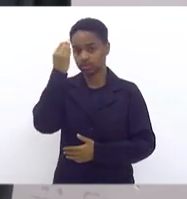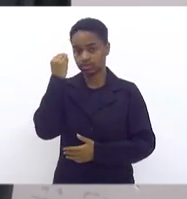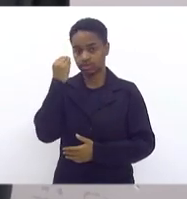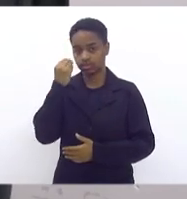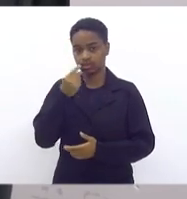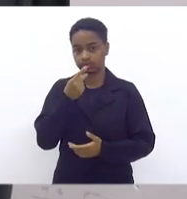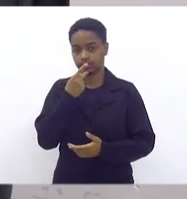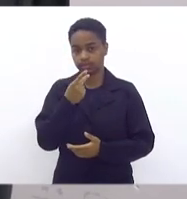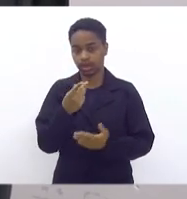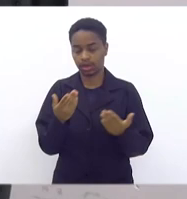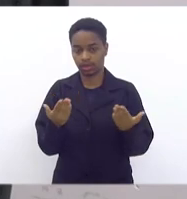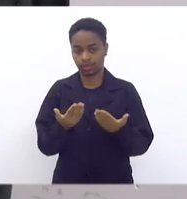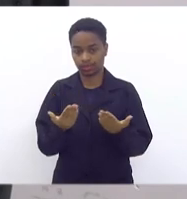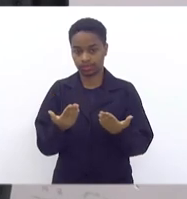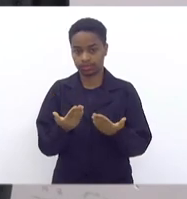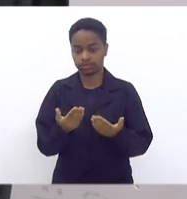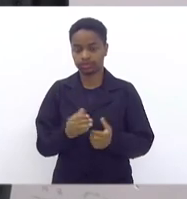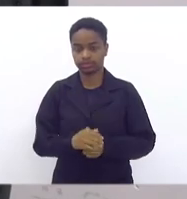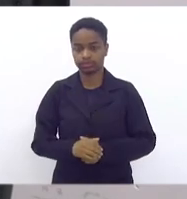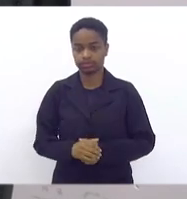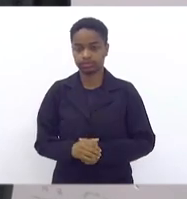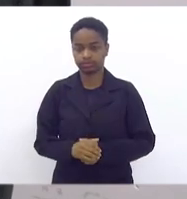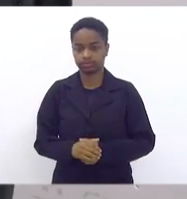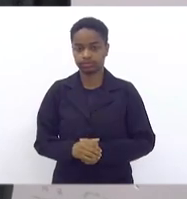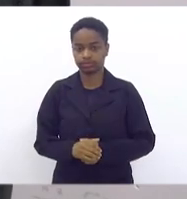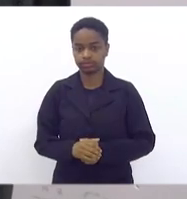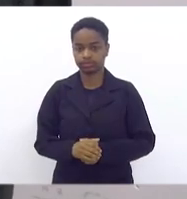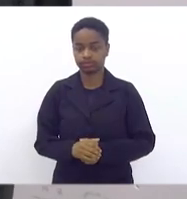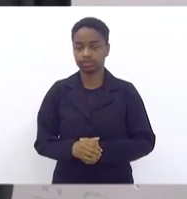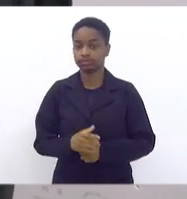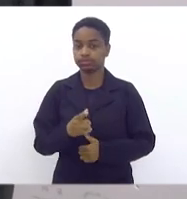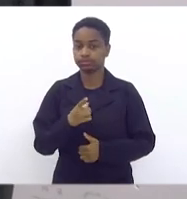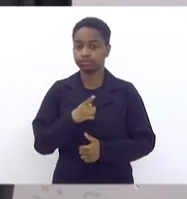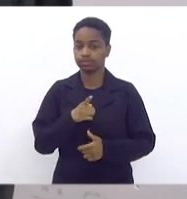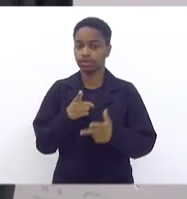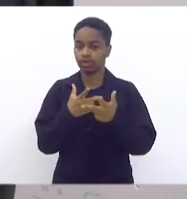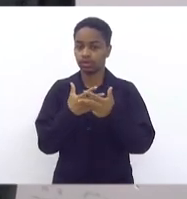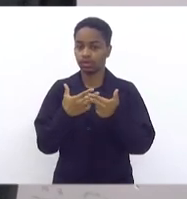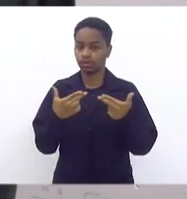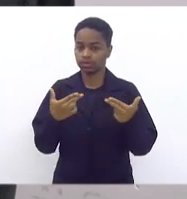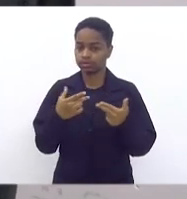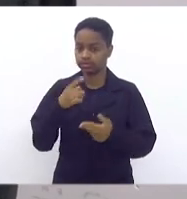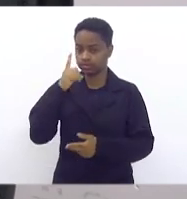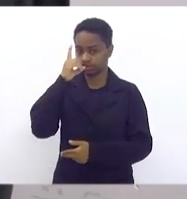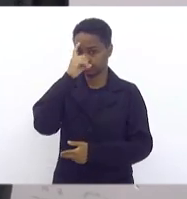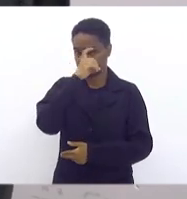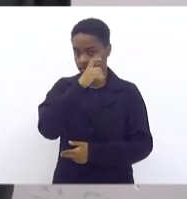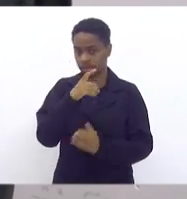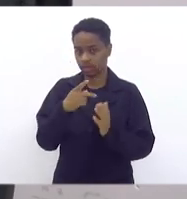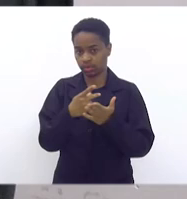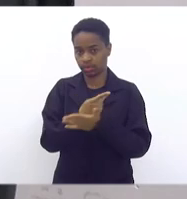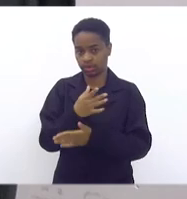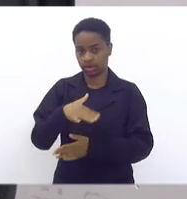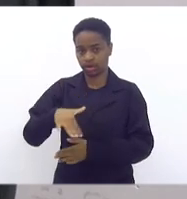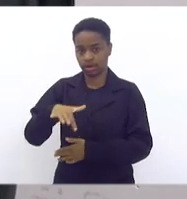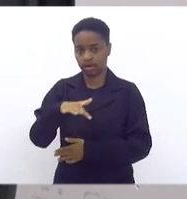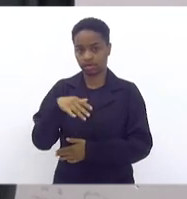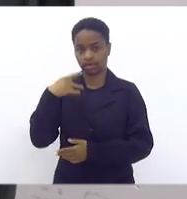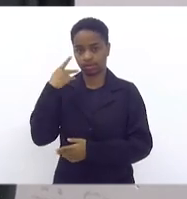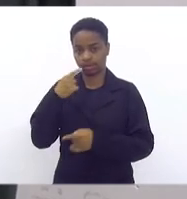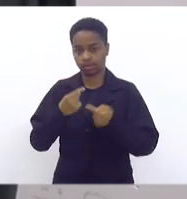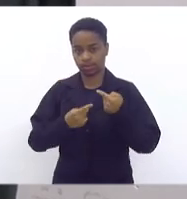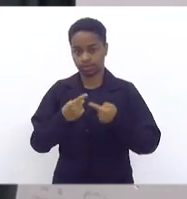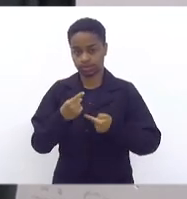exatamente no dia de hoje onde temos aí situações muito delicadas no no âmbito da política no